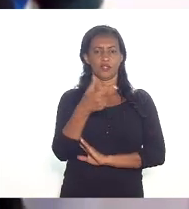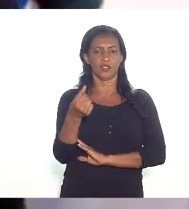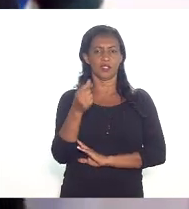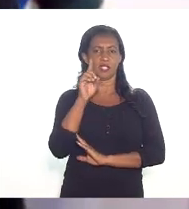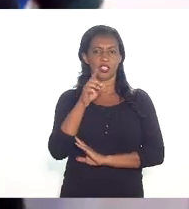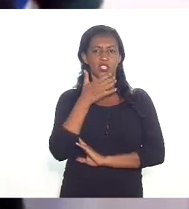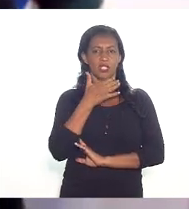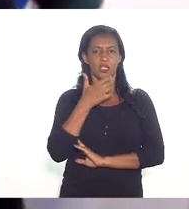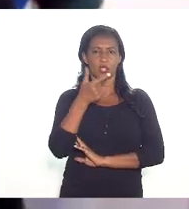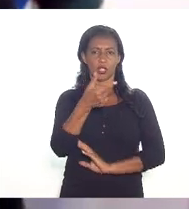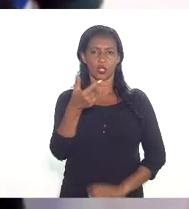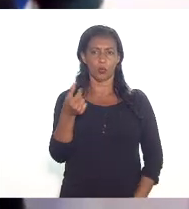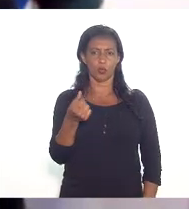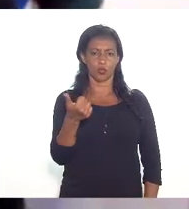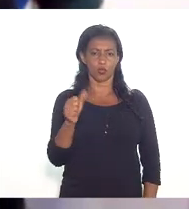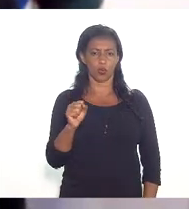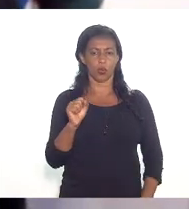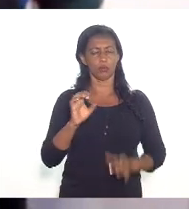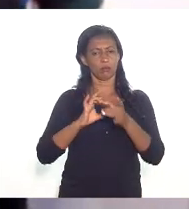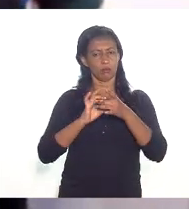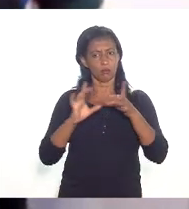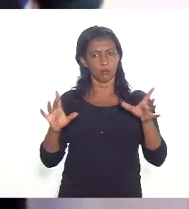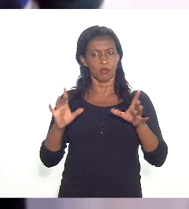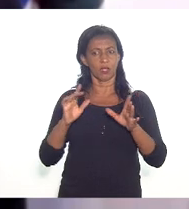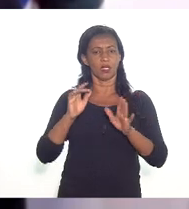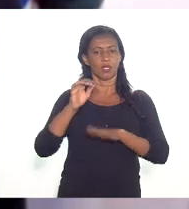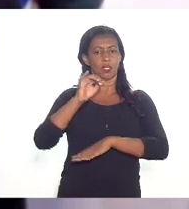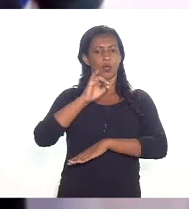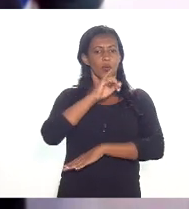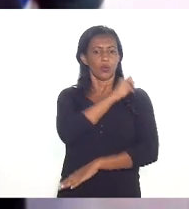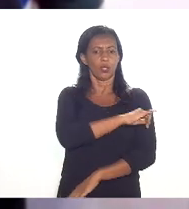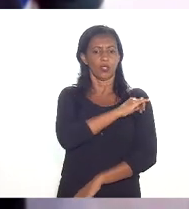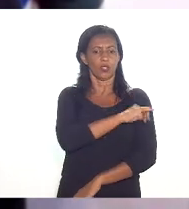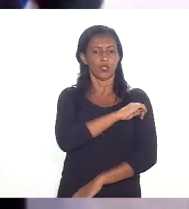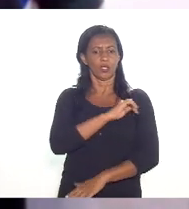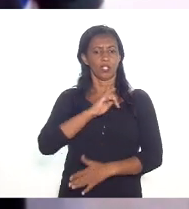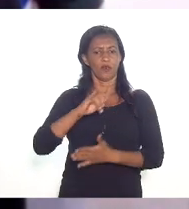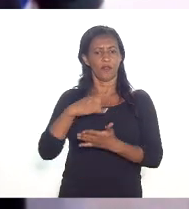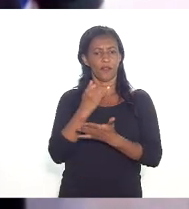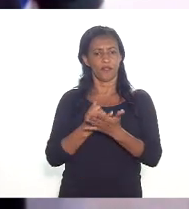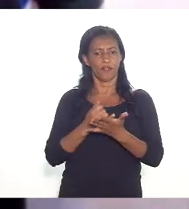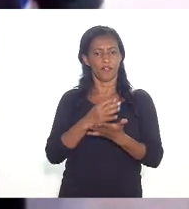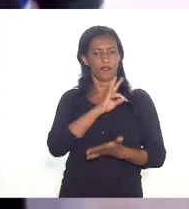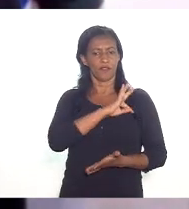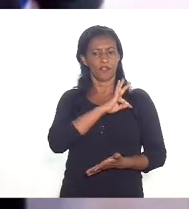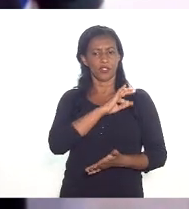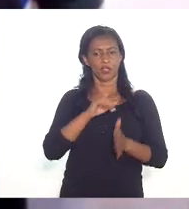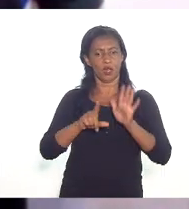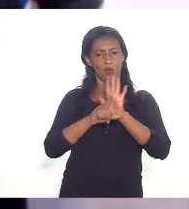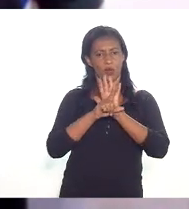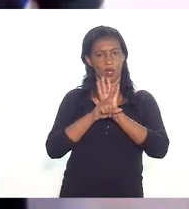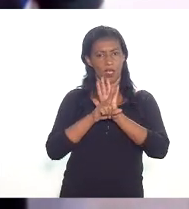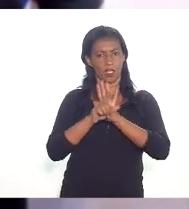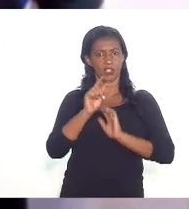2018, que autoriza o Estado do Rio de Janeiro a reinstituir o incentivo fiscal que trata a Lei Estadual número